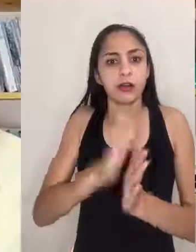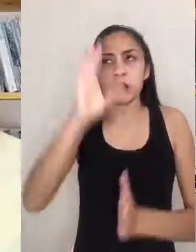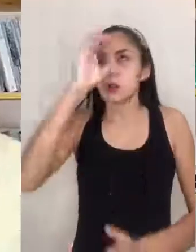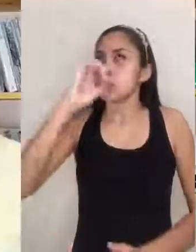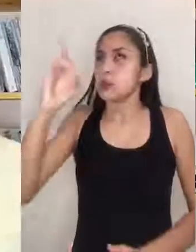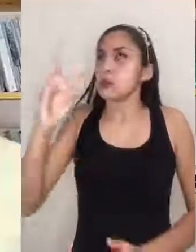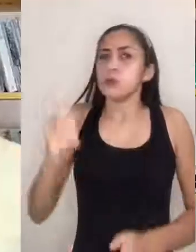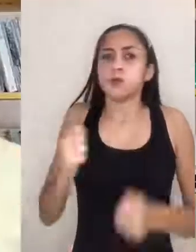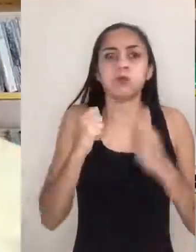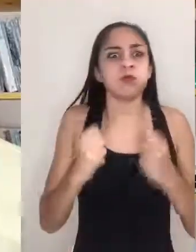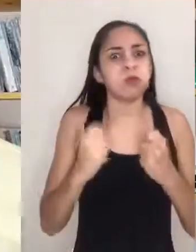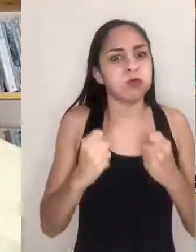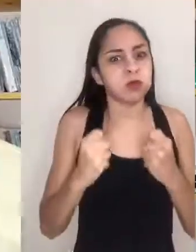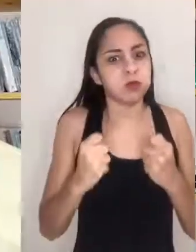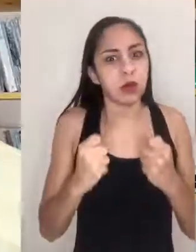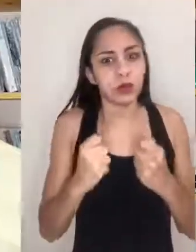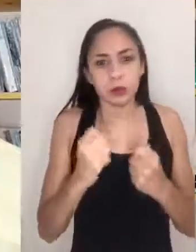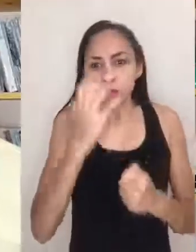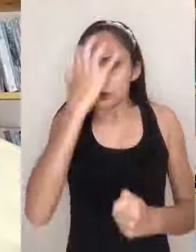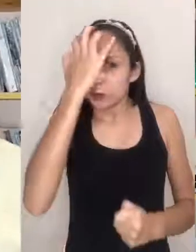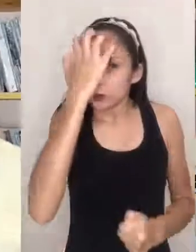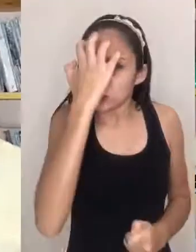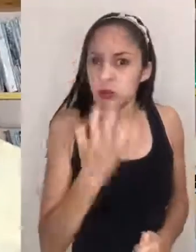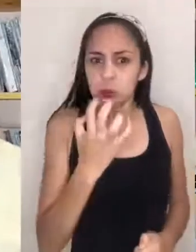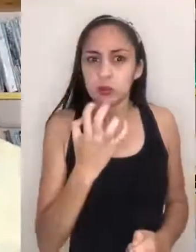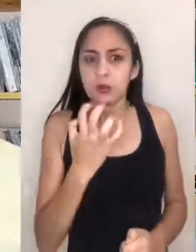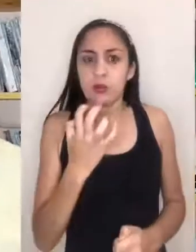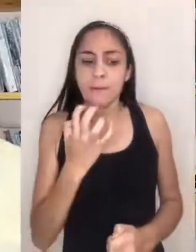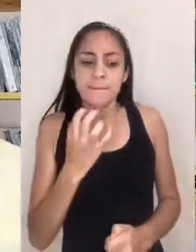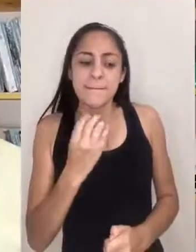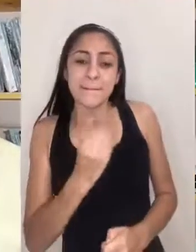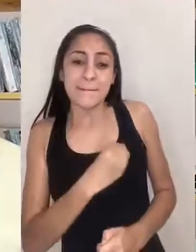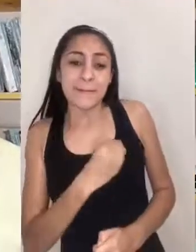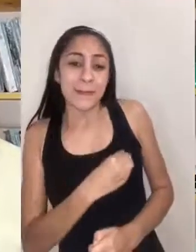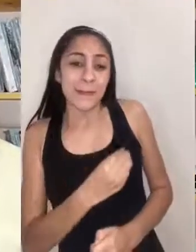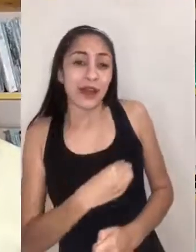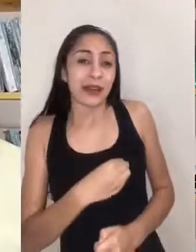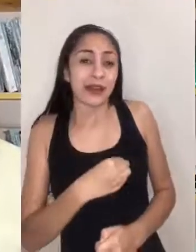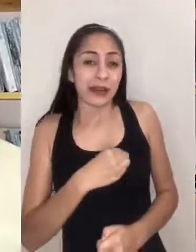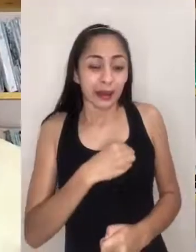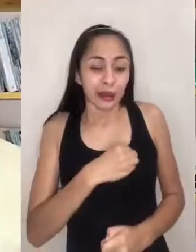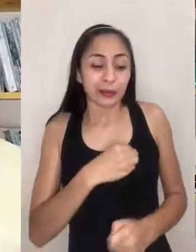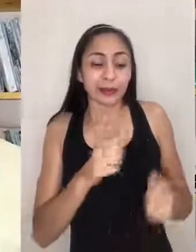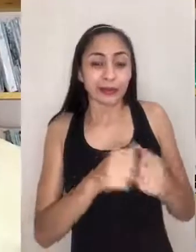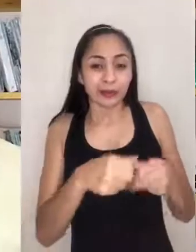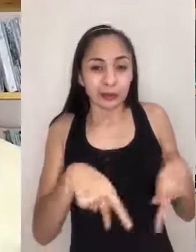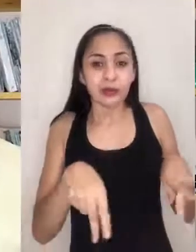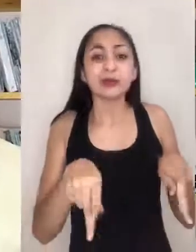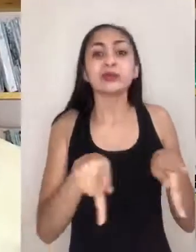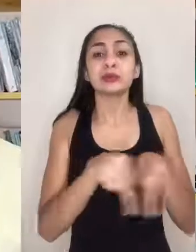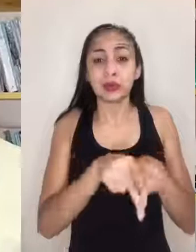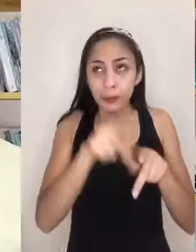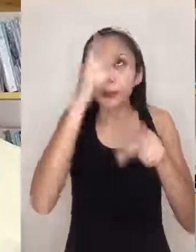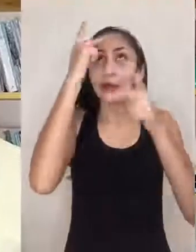fica furioso contra o pecado do seu povo e contra quem comete